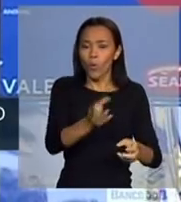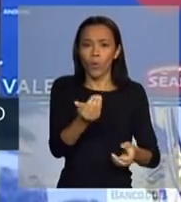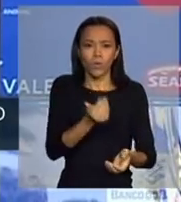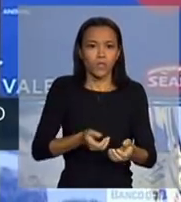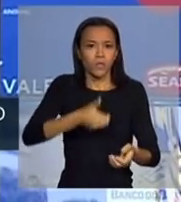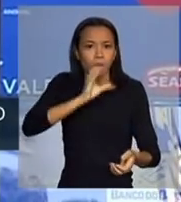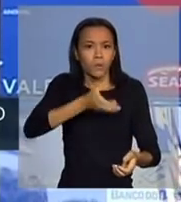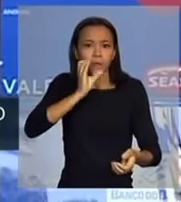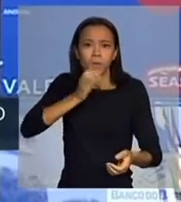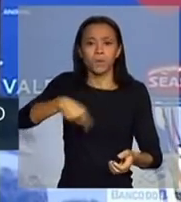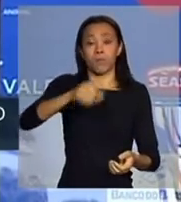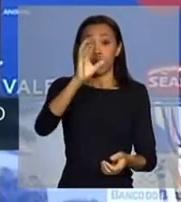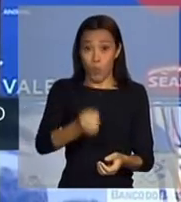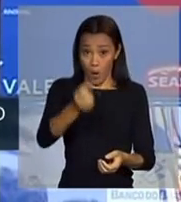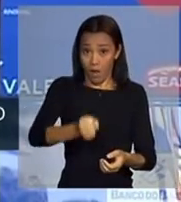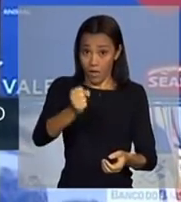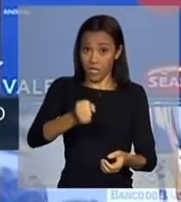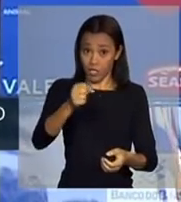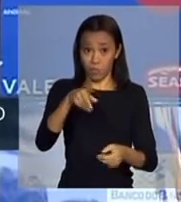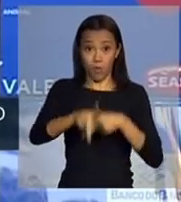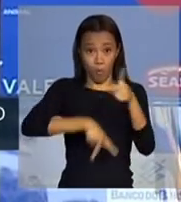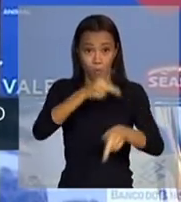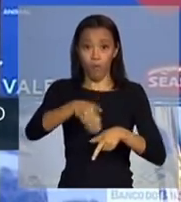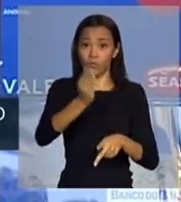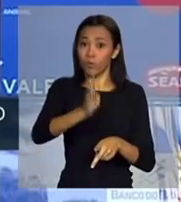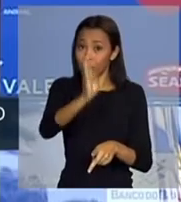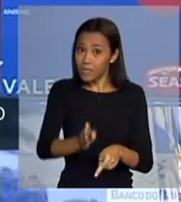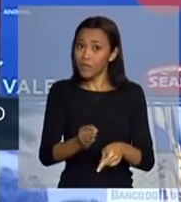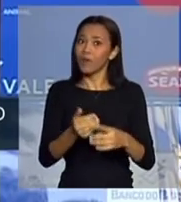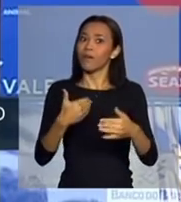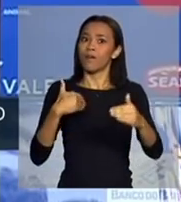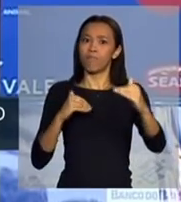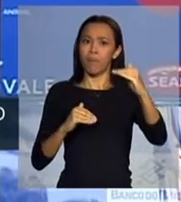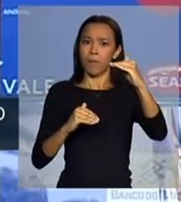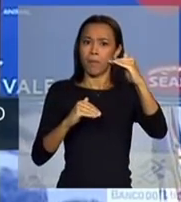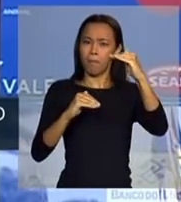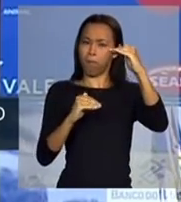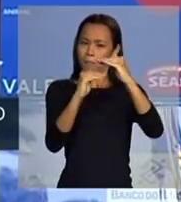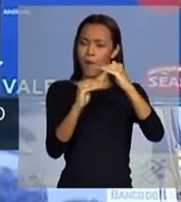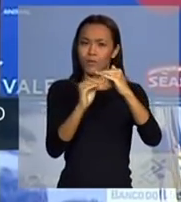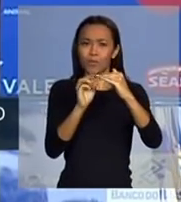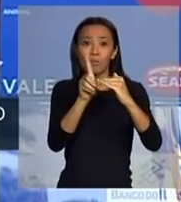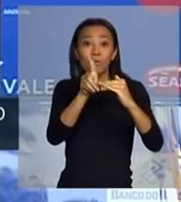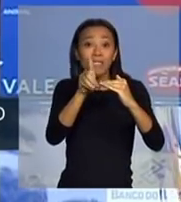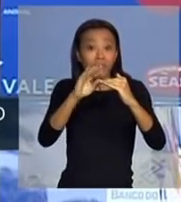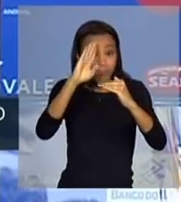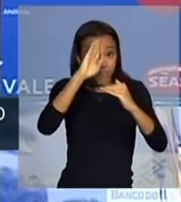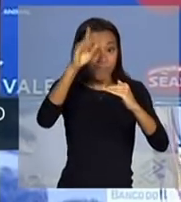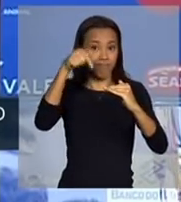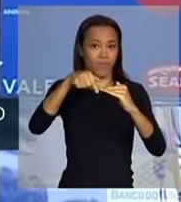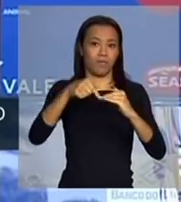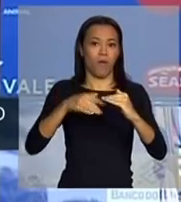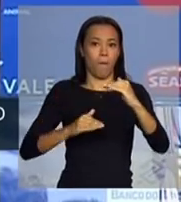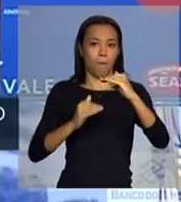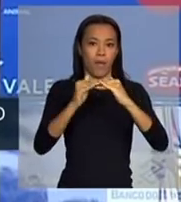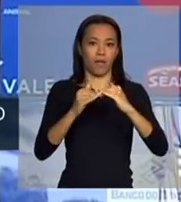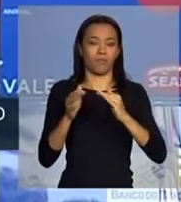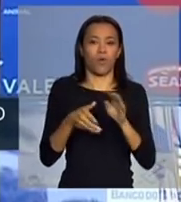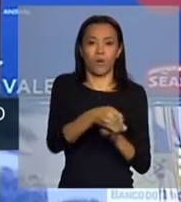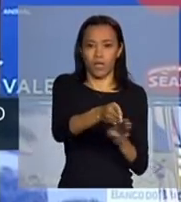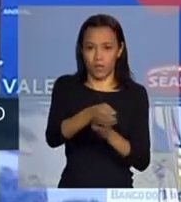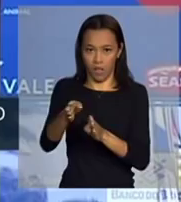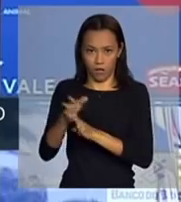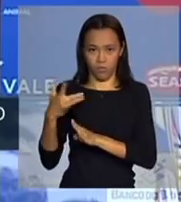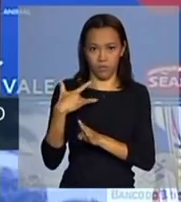de leite pelo povo brasileiro, muito próximo do recomendado como ideal pelas organizações de saúde. O